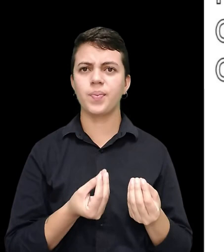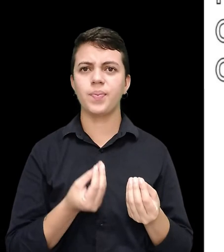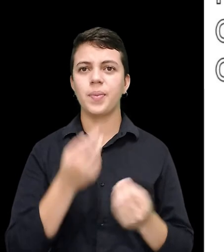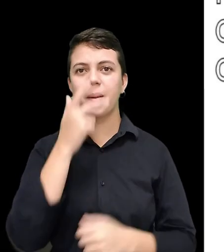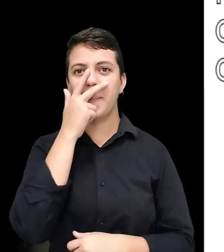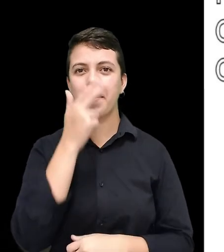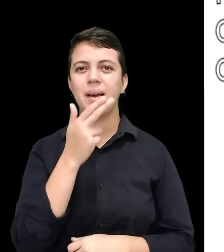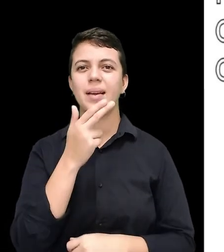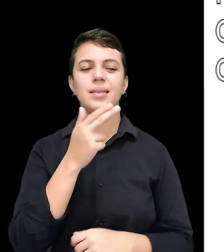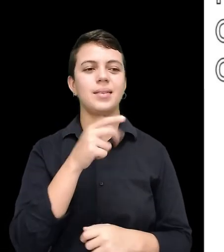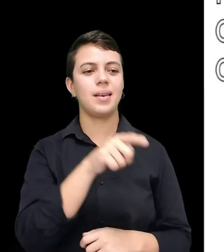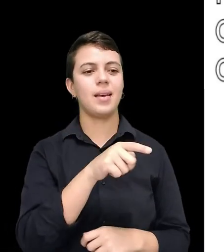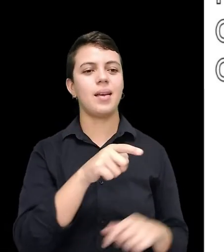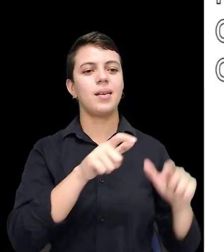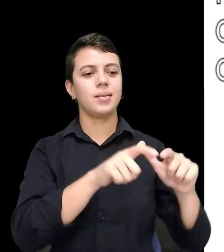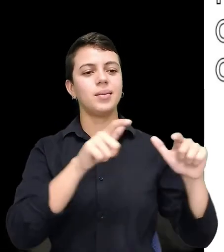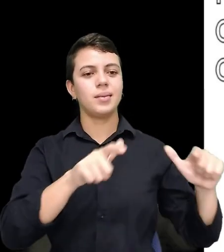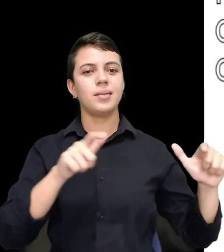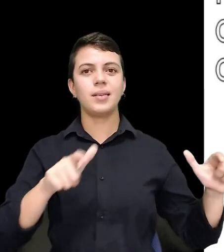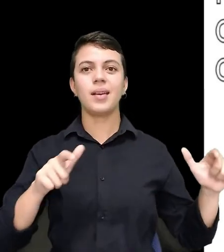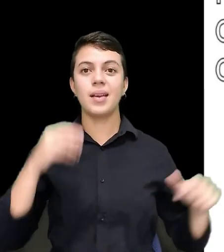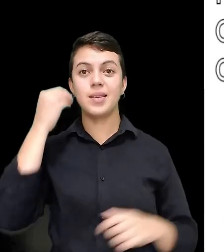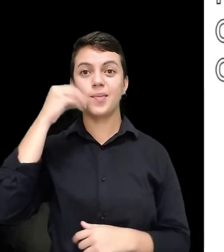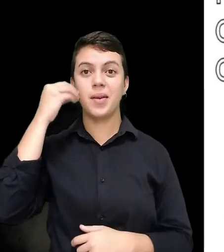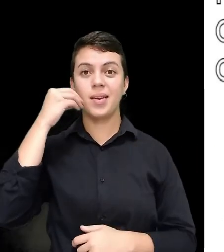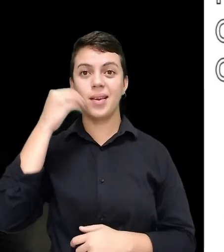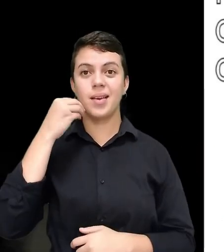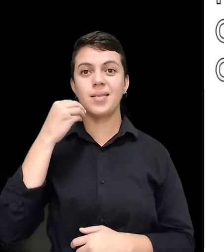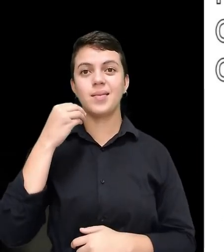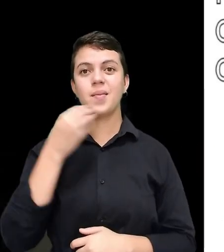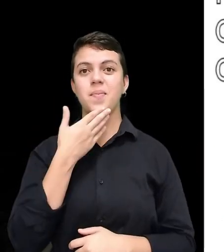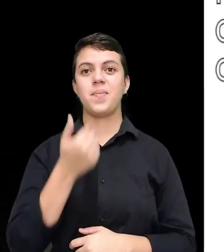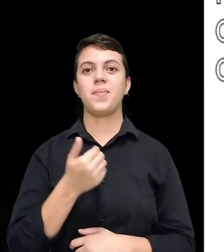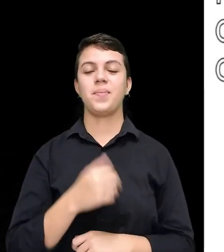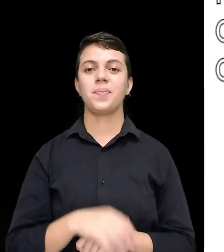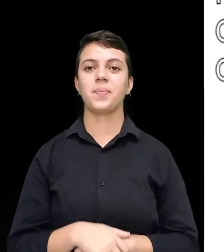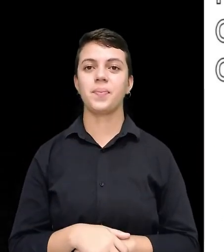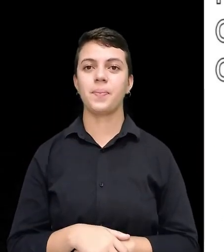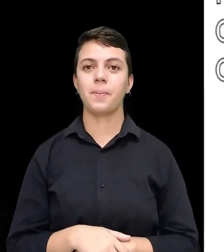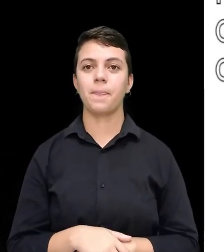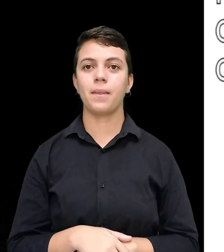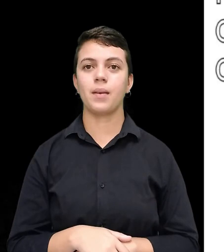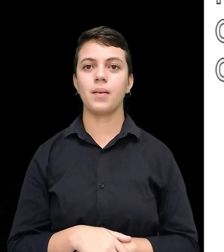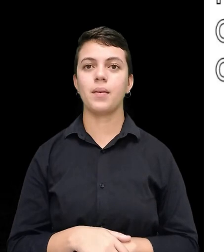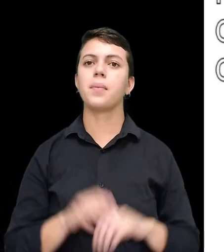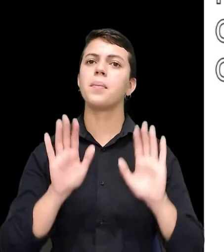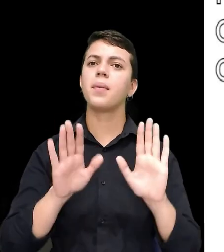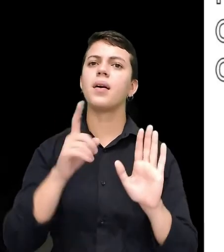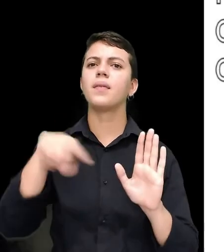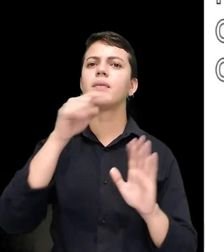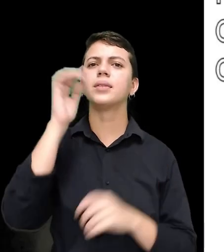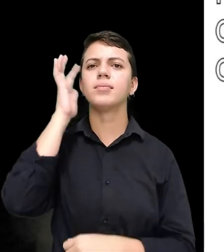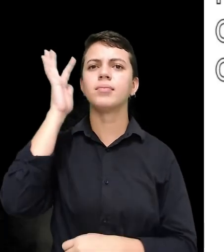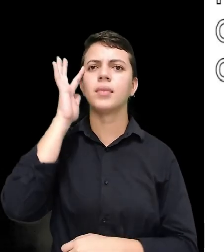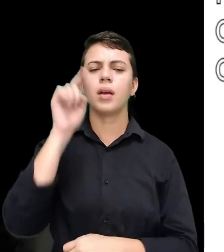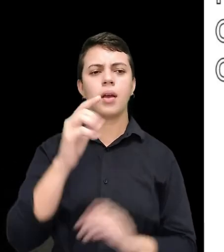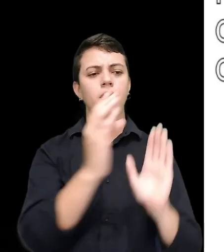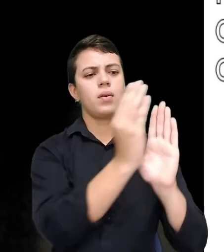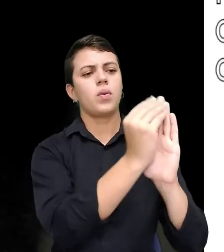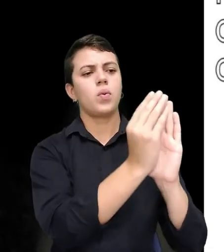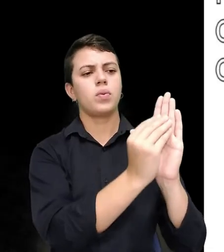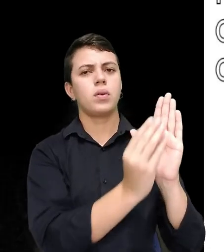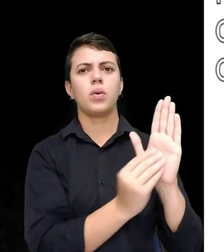onde aí pode-se ampliar essa experiência. E não basta que os conteúdos eles